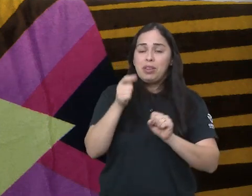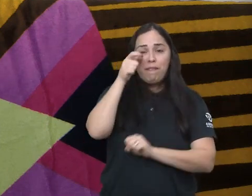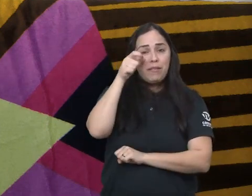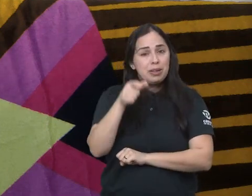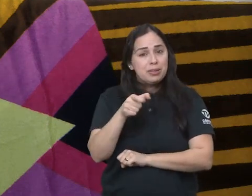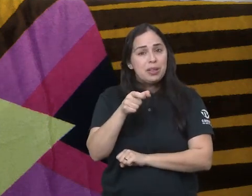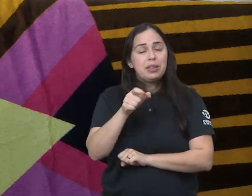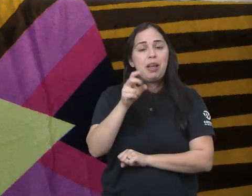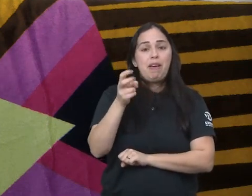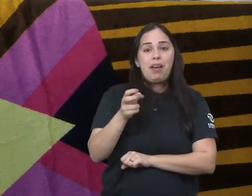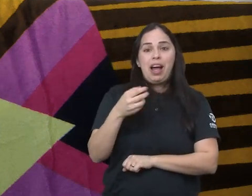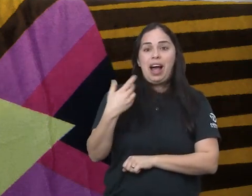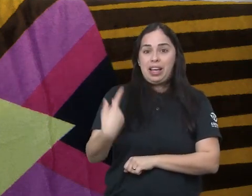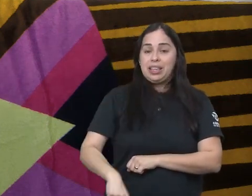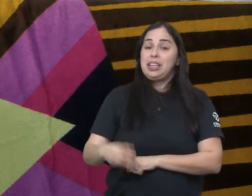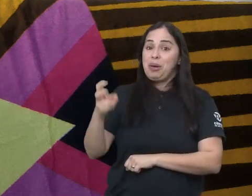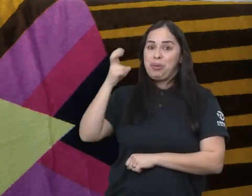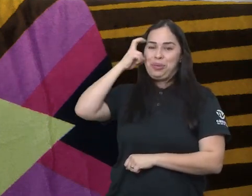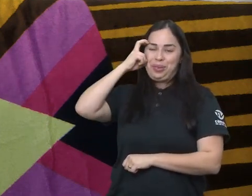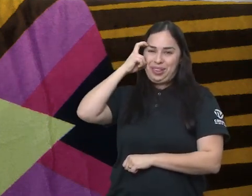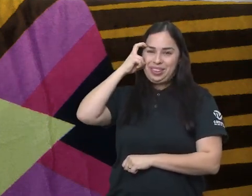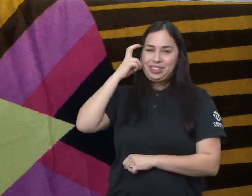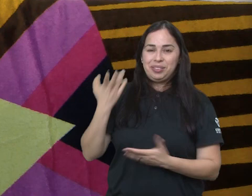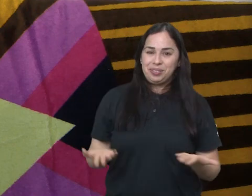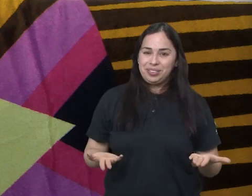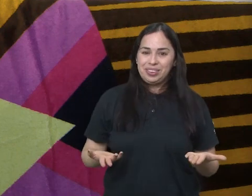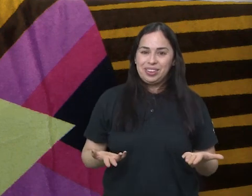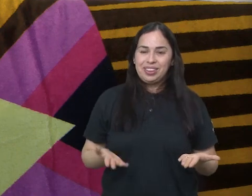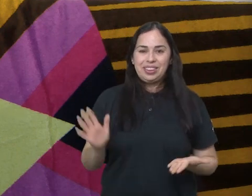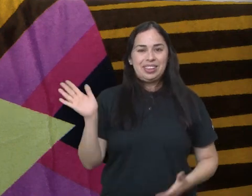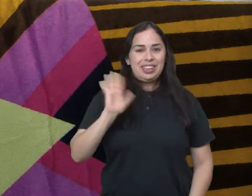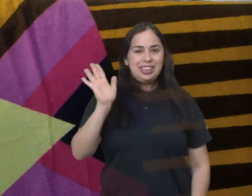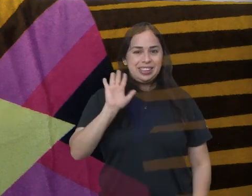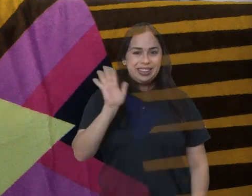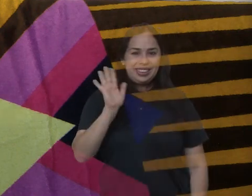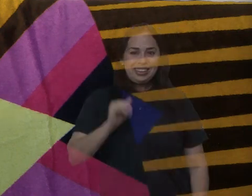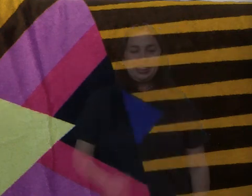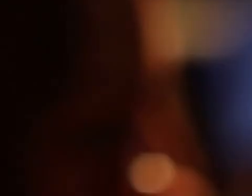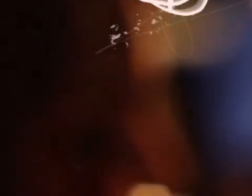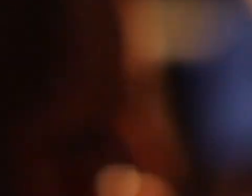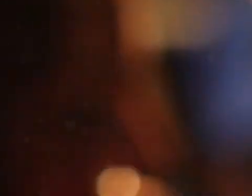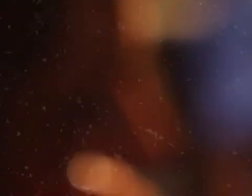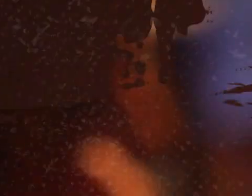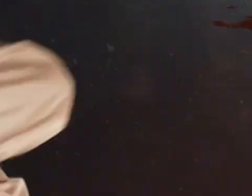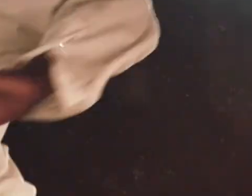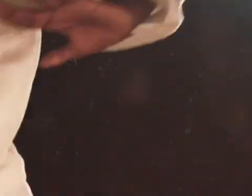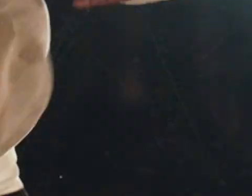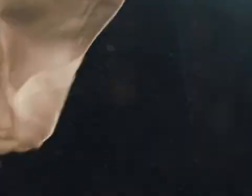dentro da vida cultural daqui de São José dos Campos. Então é isso, até semana que vem!